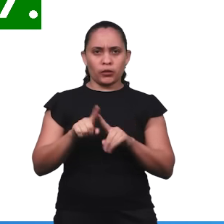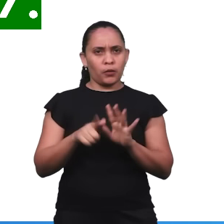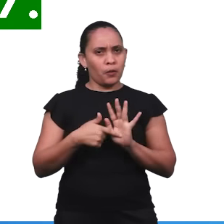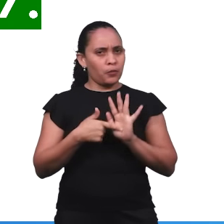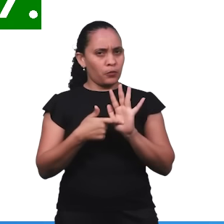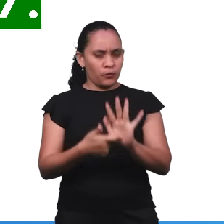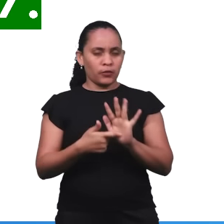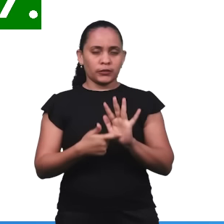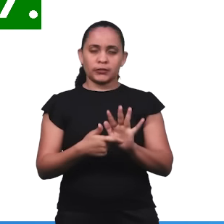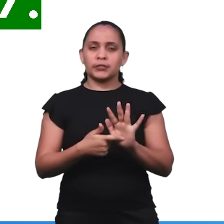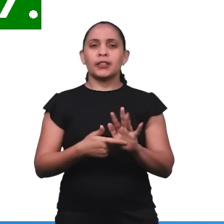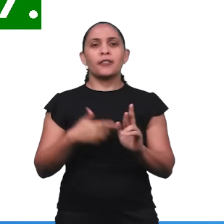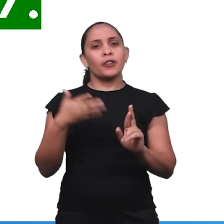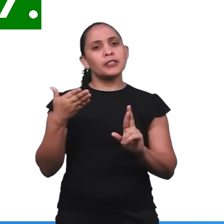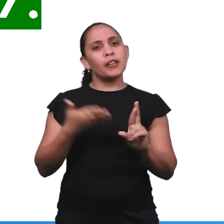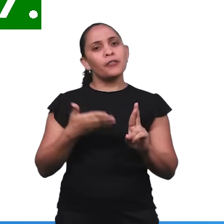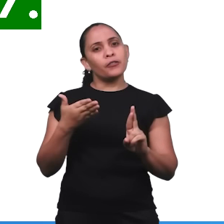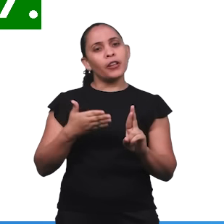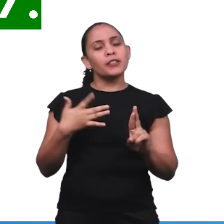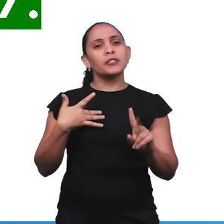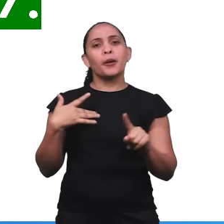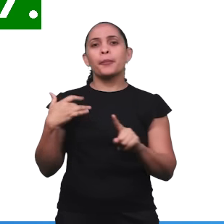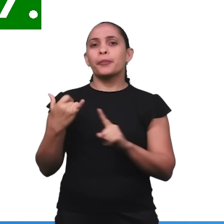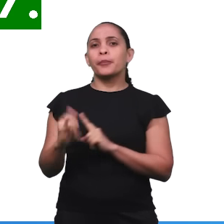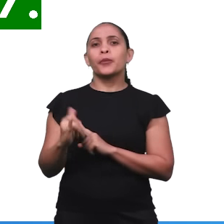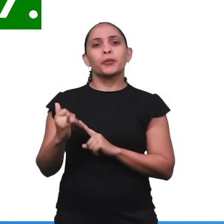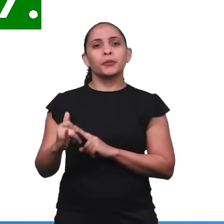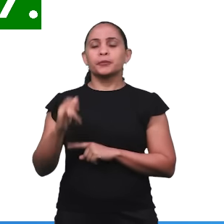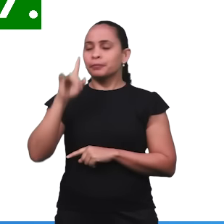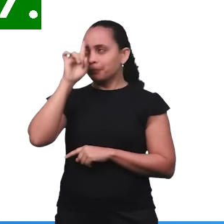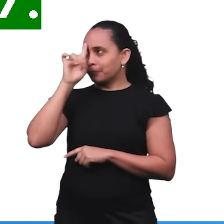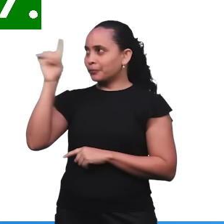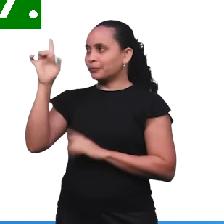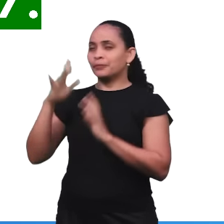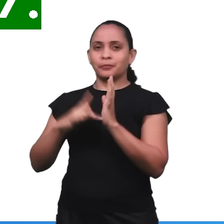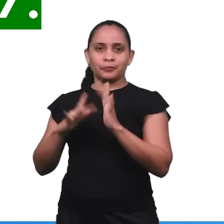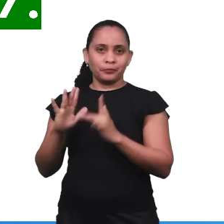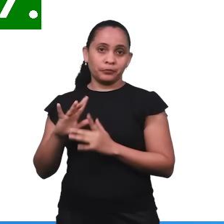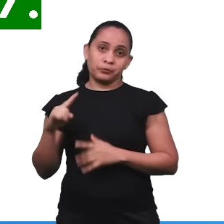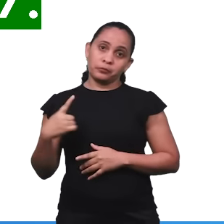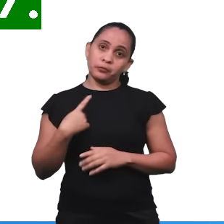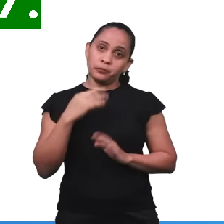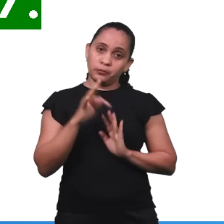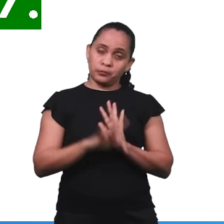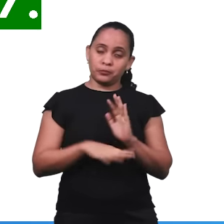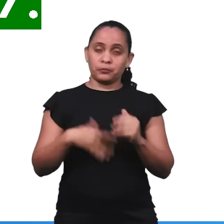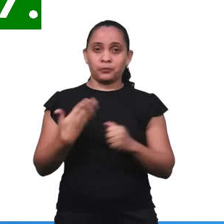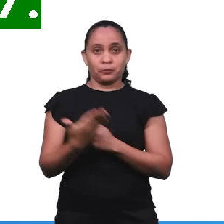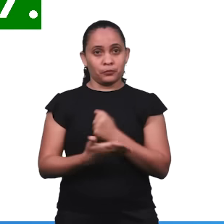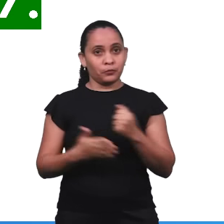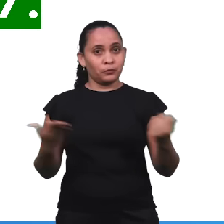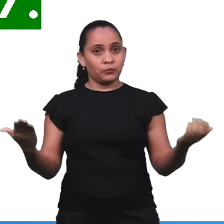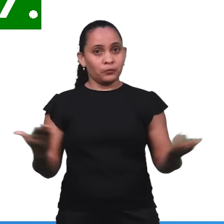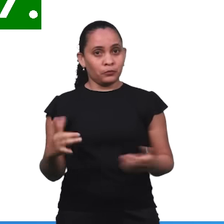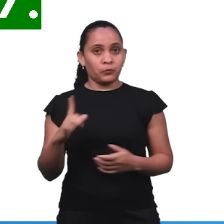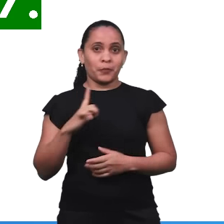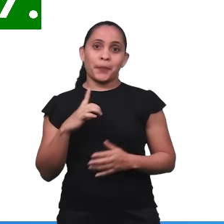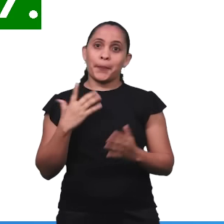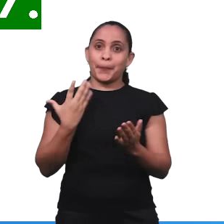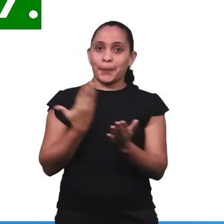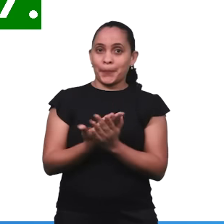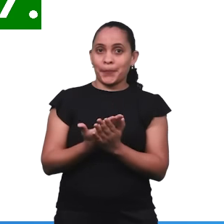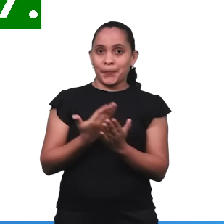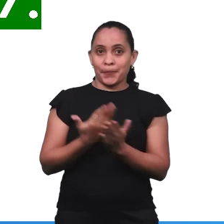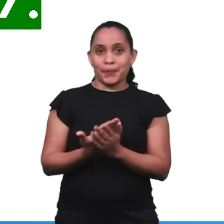figura, mas que representam ali profeticamente a pessoa do Senhor Jesus. E o nosso texto básico, nós estaremos hoje baseando o